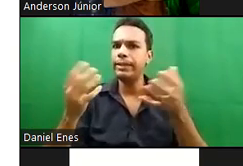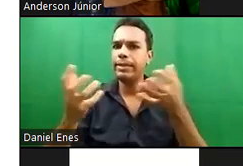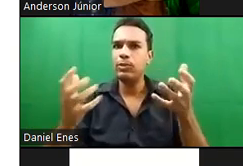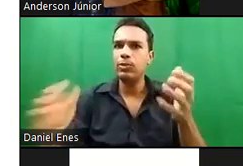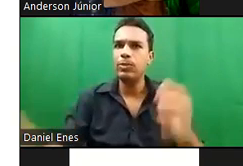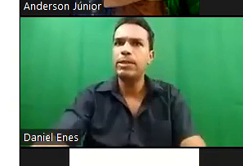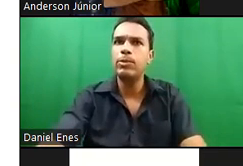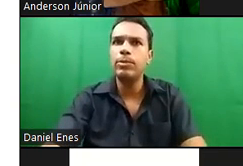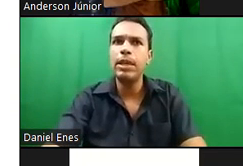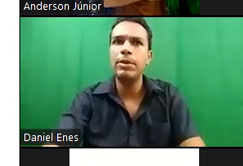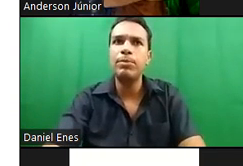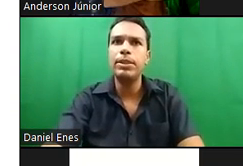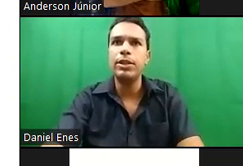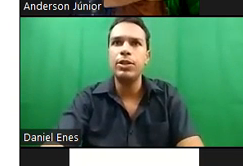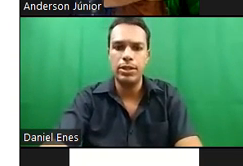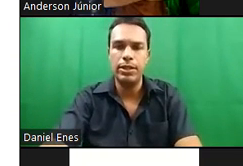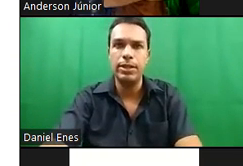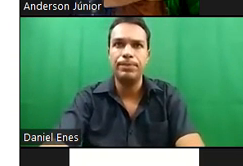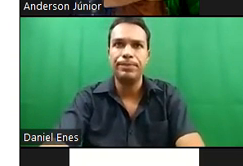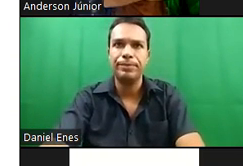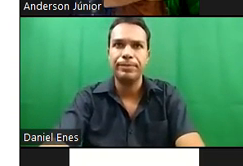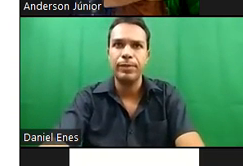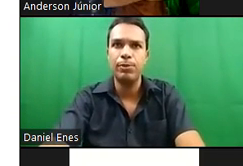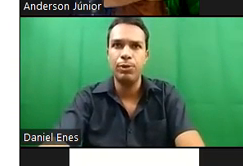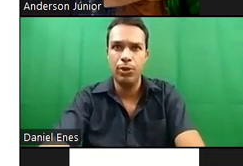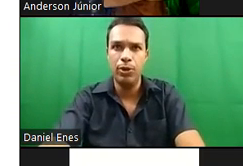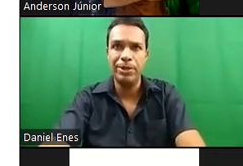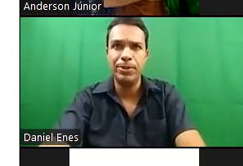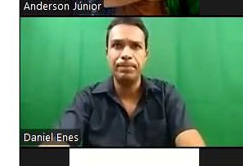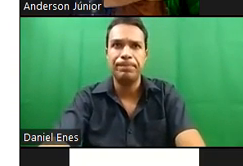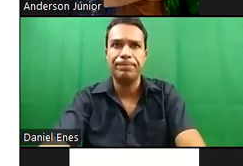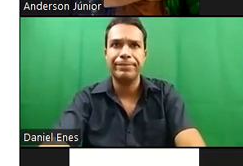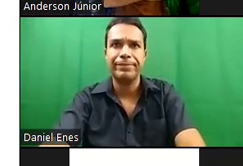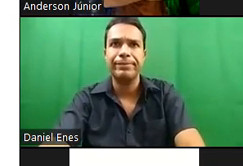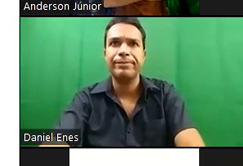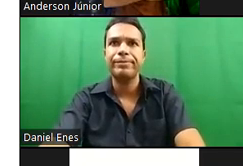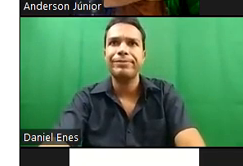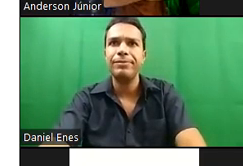Para entrar num tema importante aqui. Pronomes.